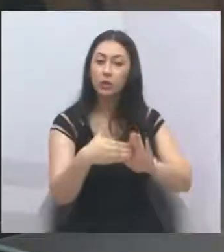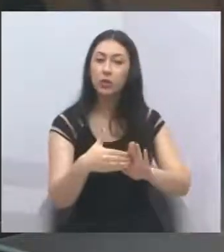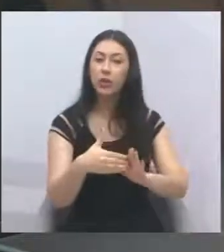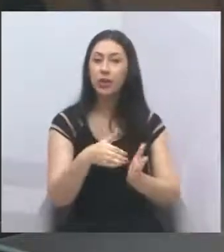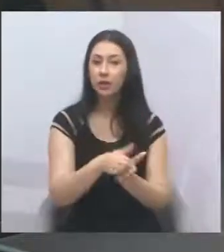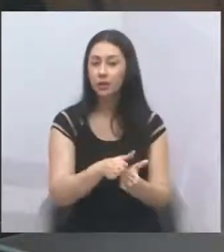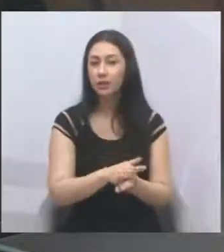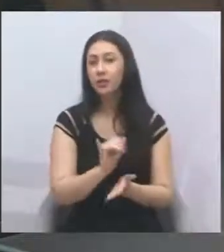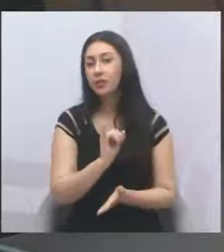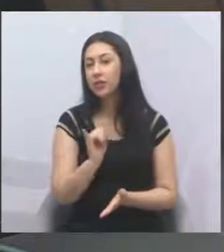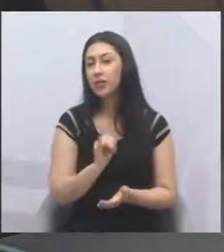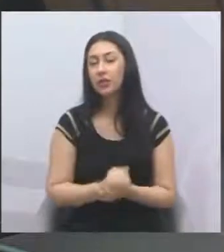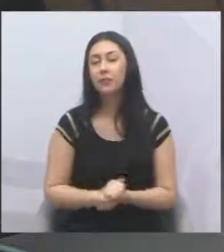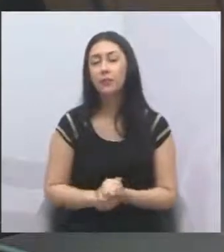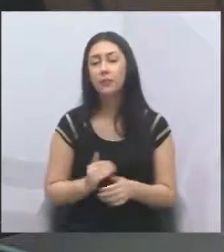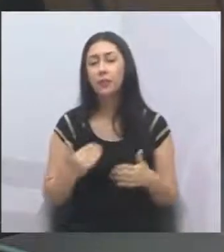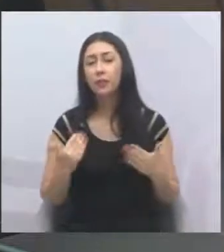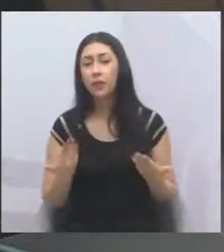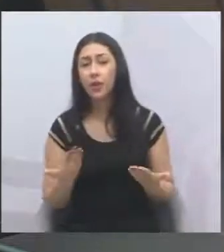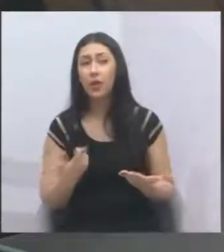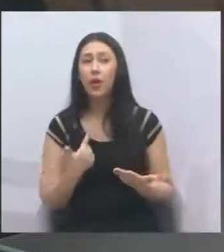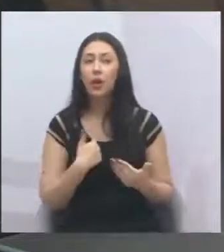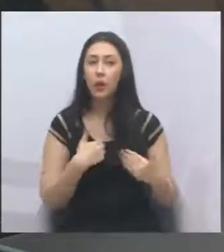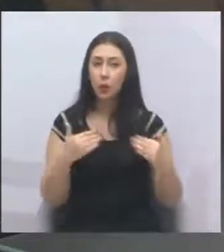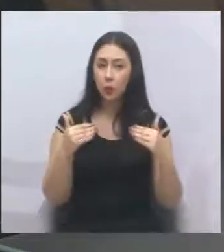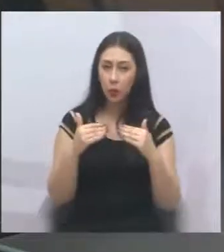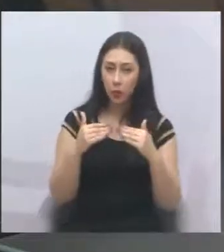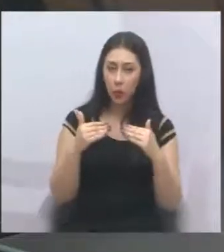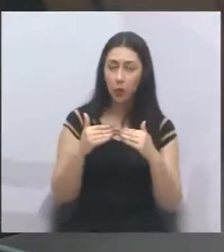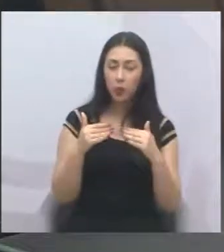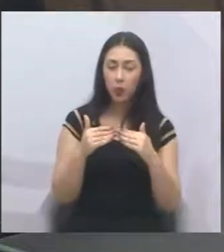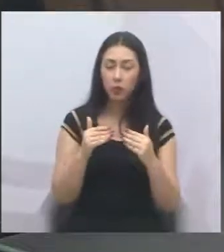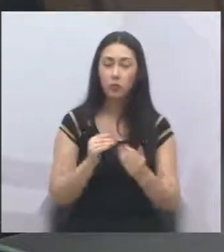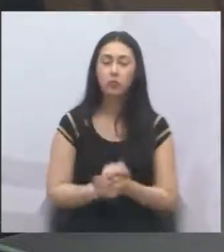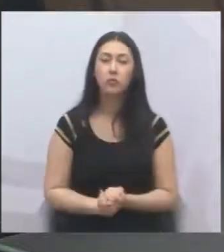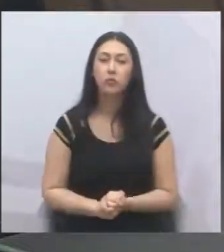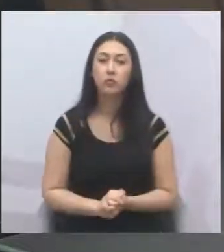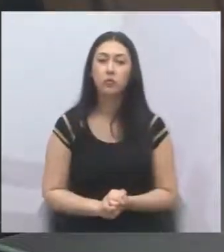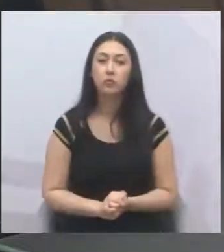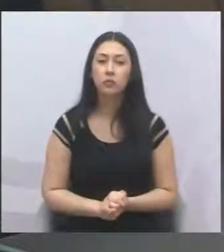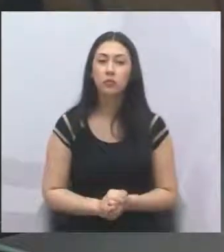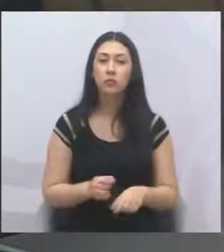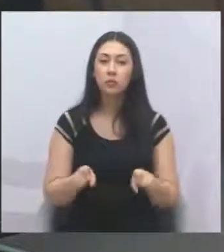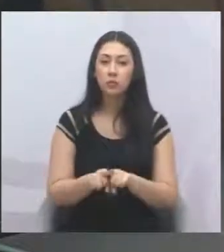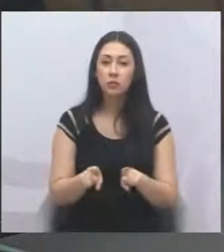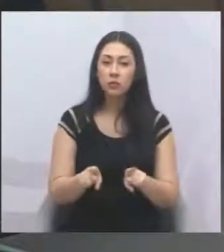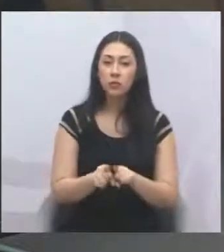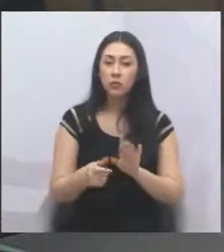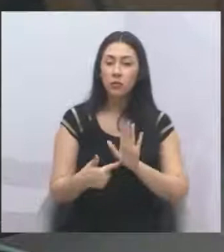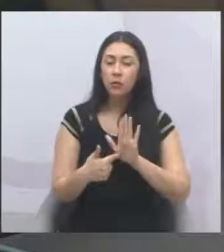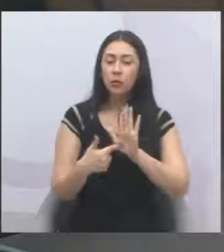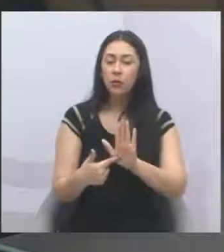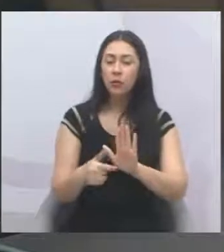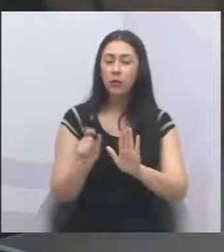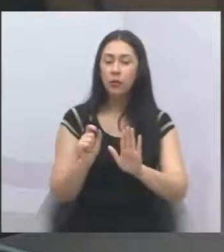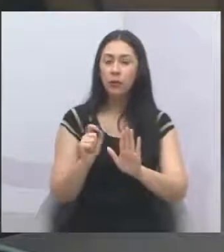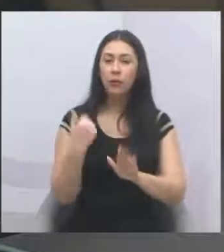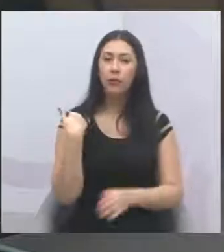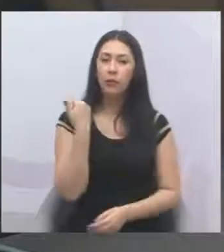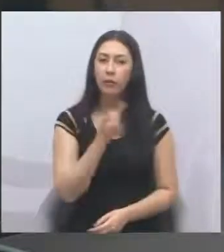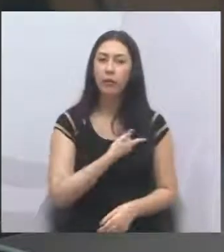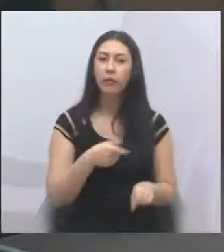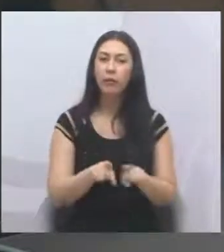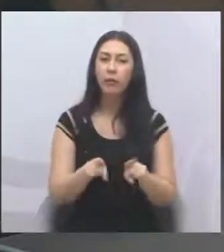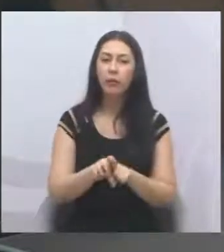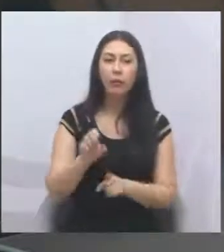né? E então eu sou favorável, né, a esse pedido, e também coloco que nós, entre eu e Sônia